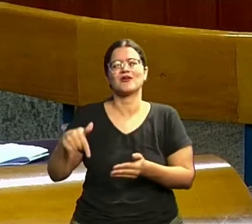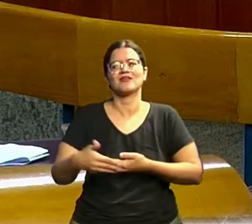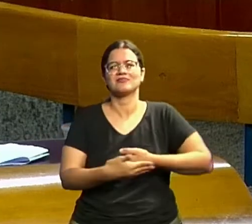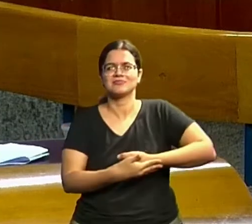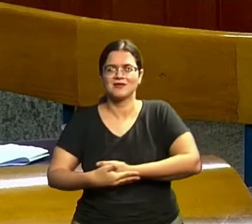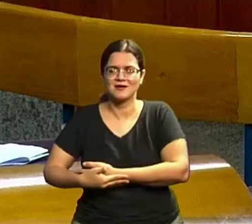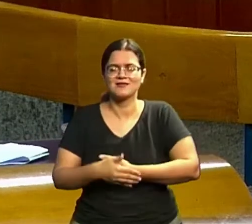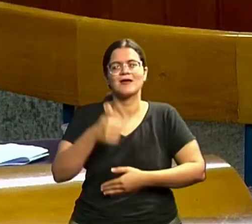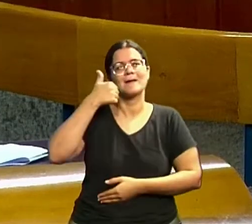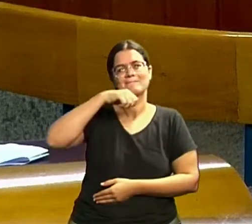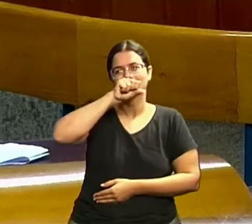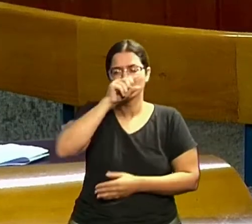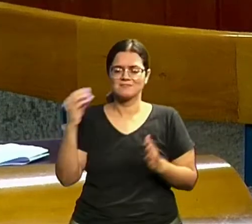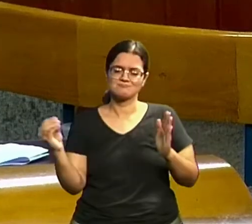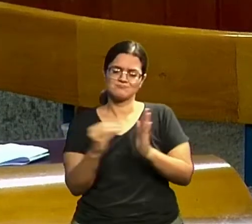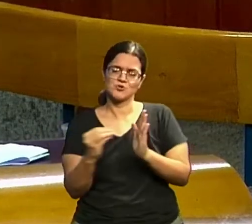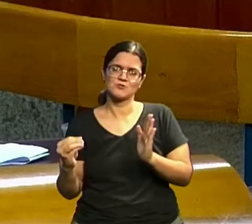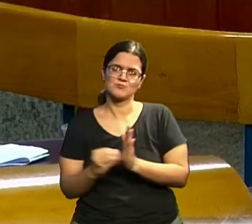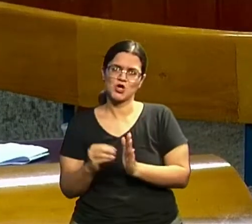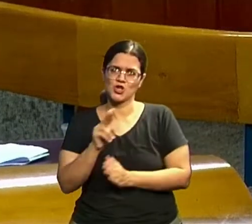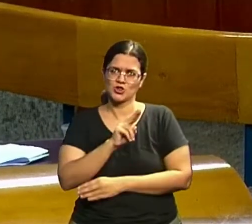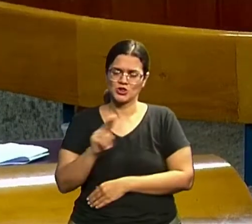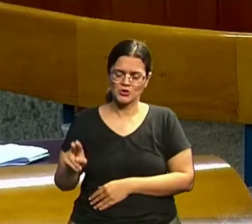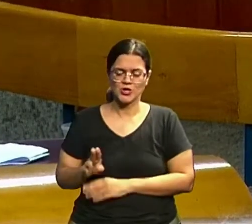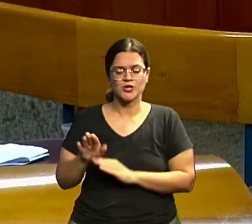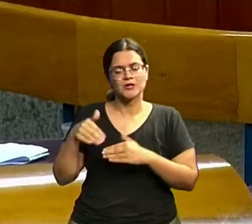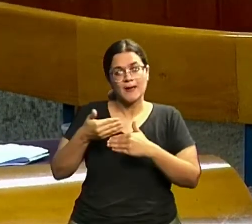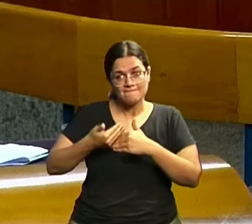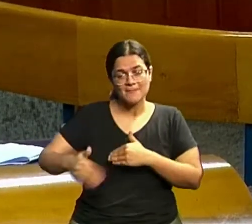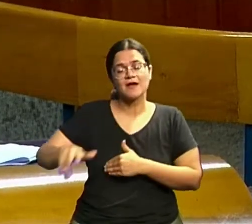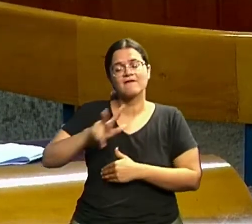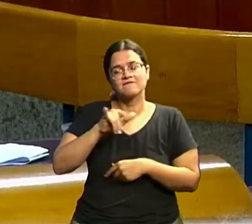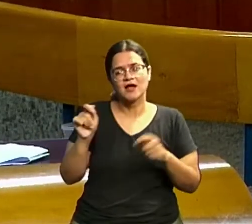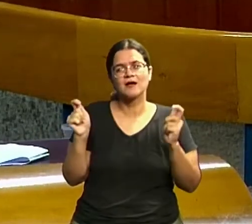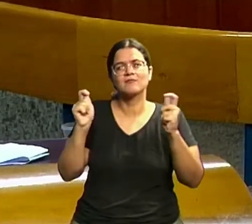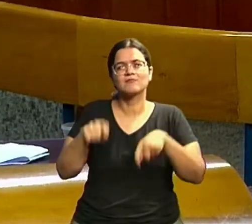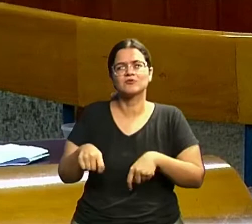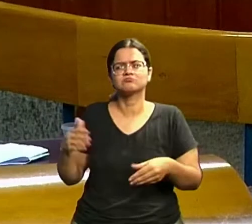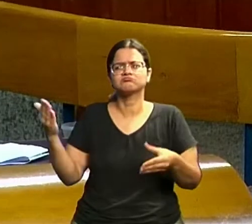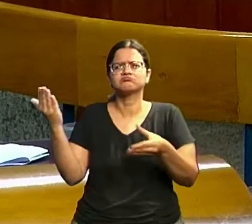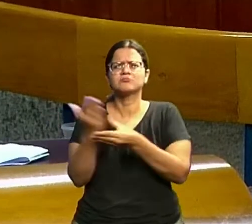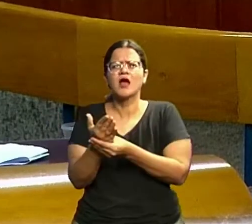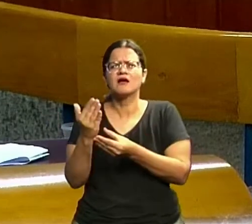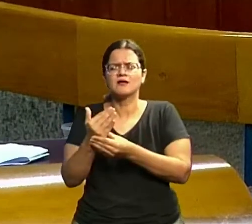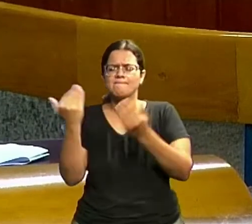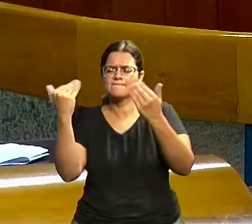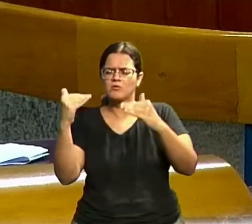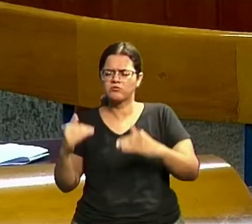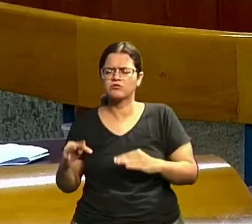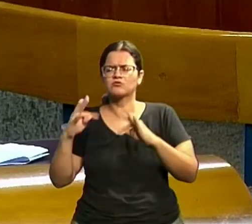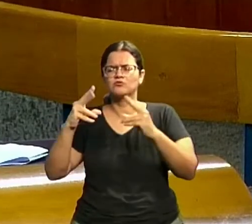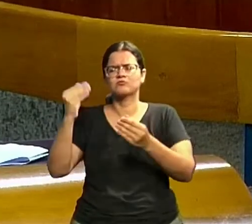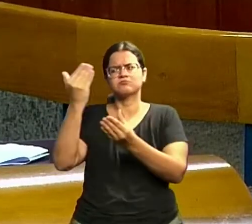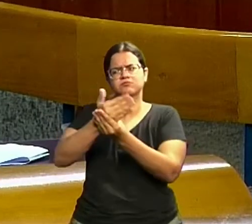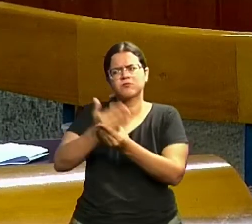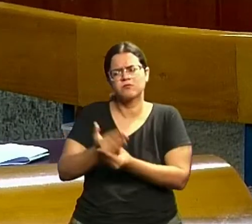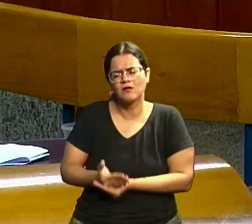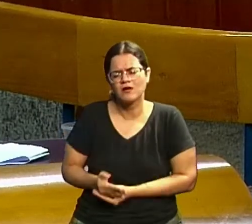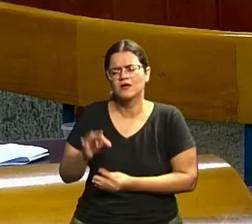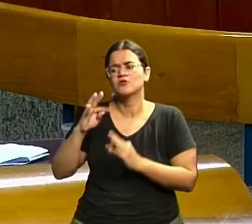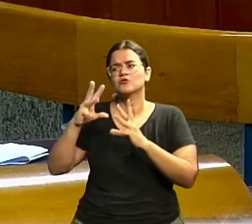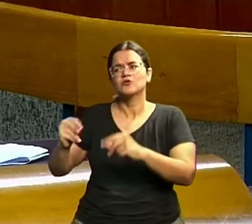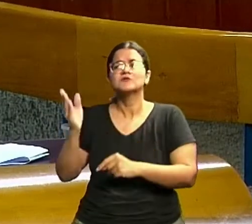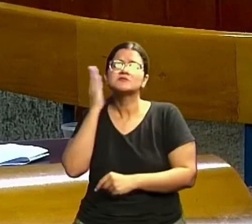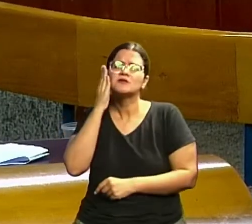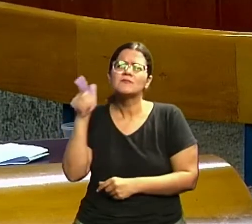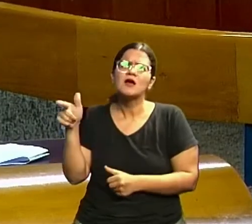bebê e da mãe. A partir de então, será possível formar um arquivo de identificação civil especial, a